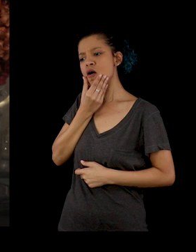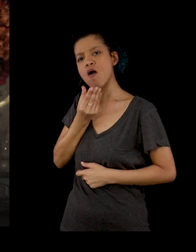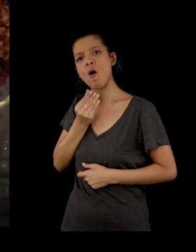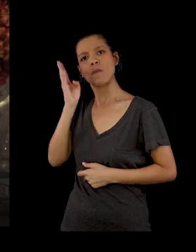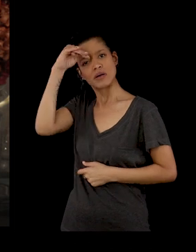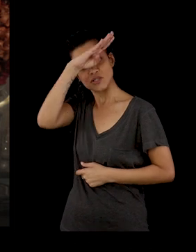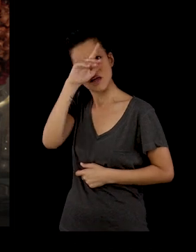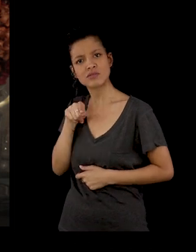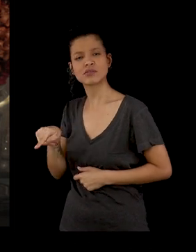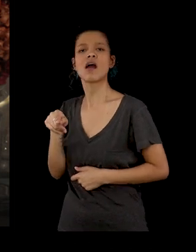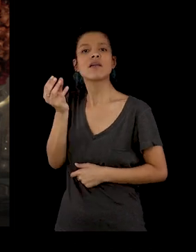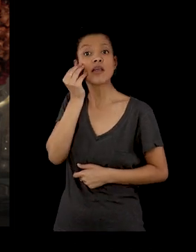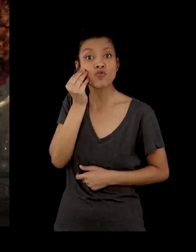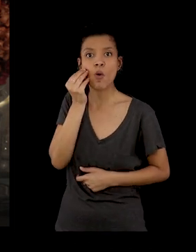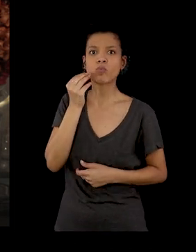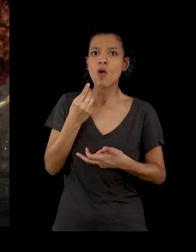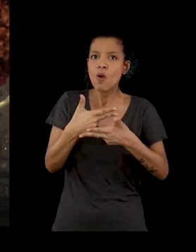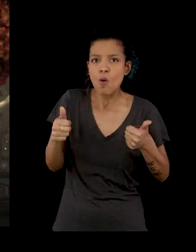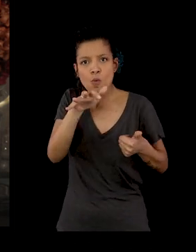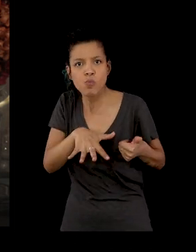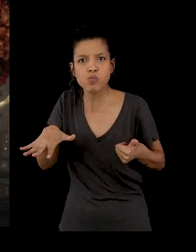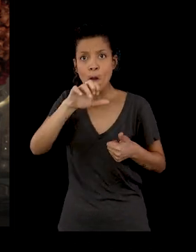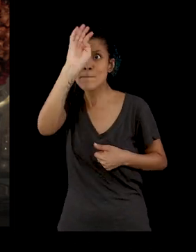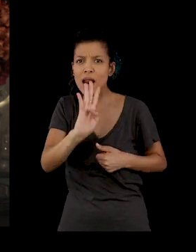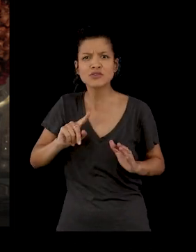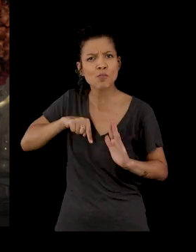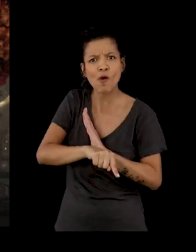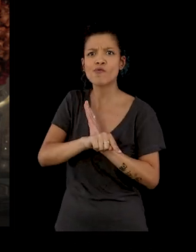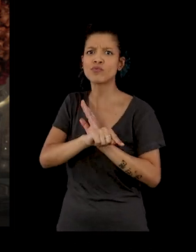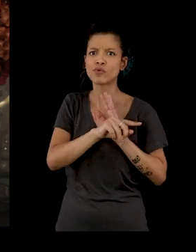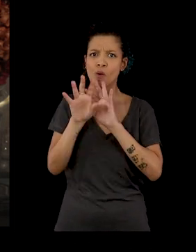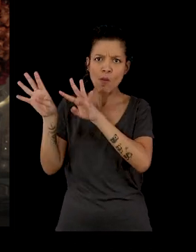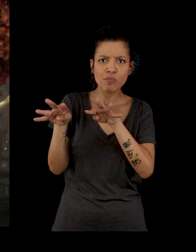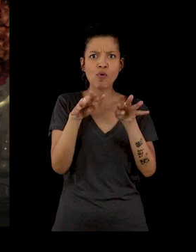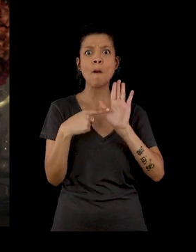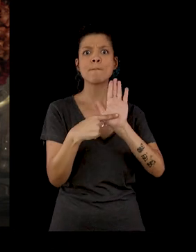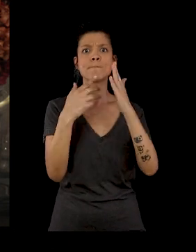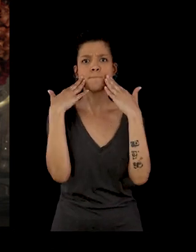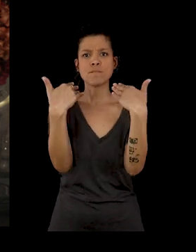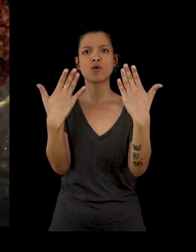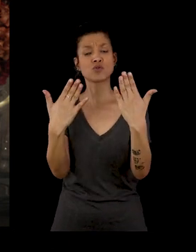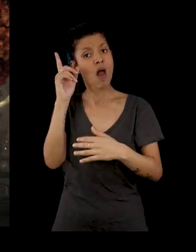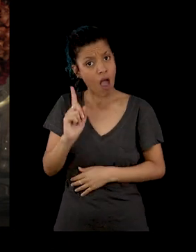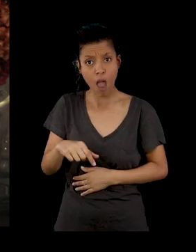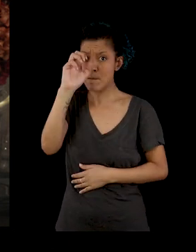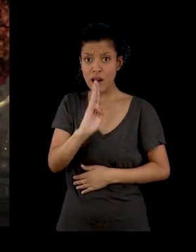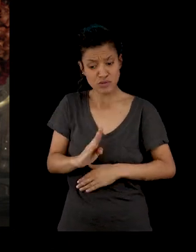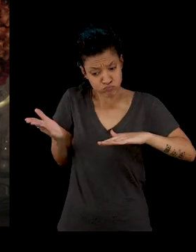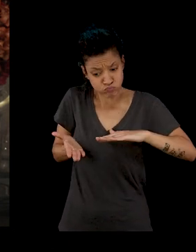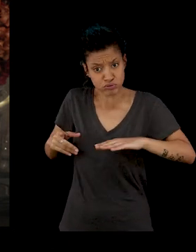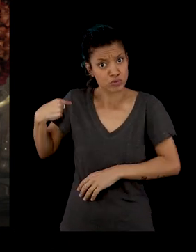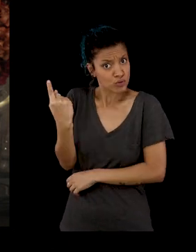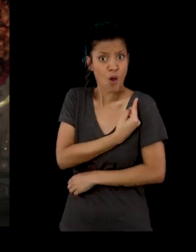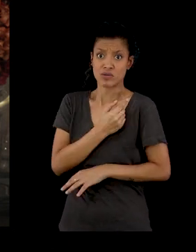que procurou trazer à tona, à baila, esse Brasil profundo. Que é o Brasil contemporâneo, é o